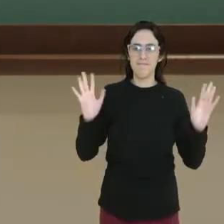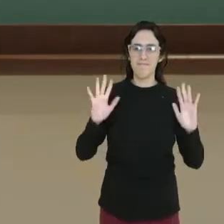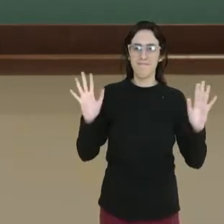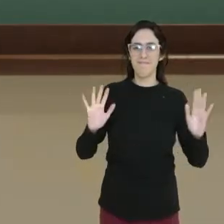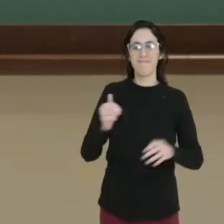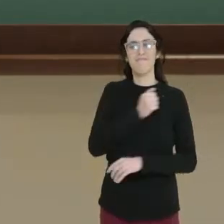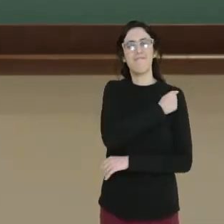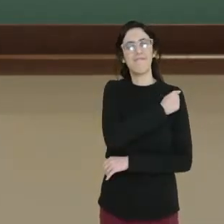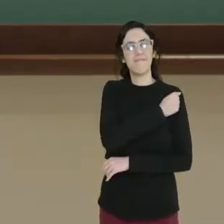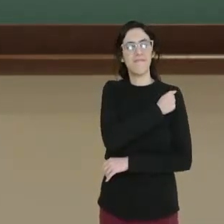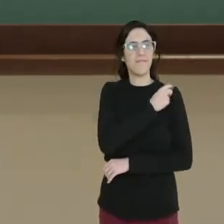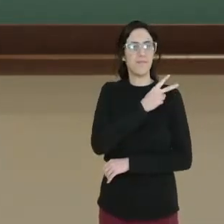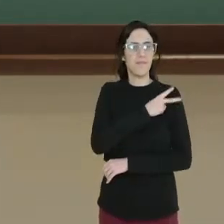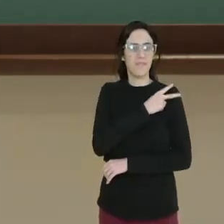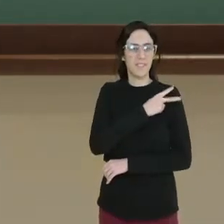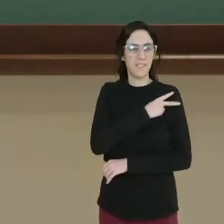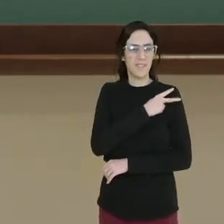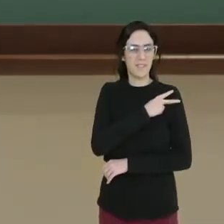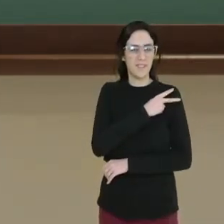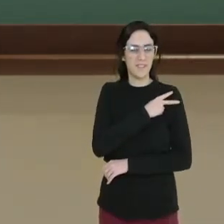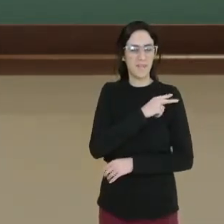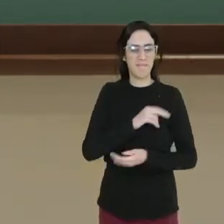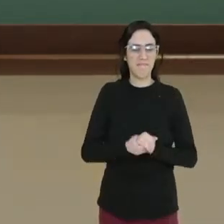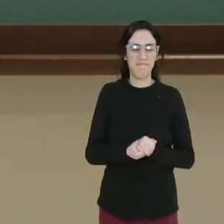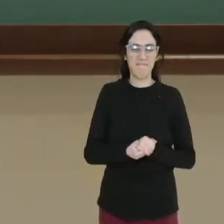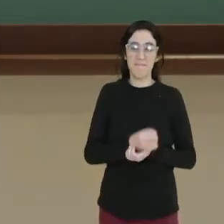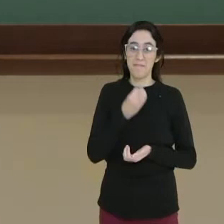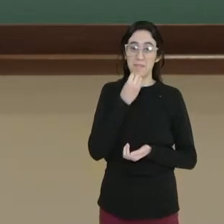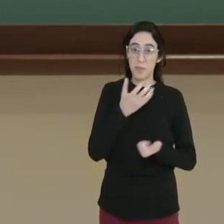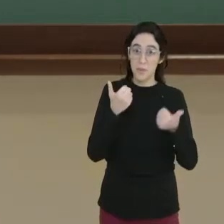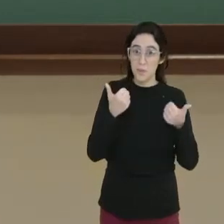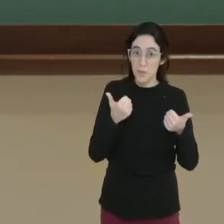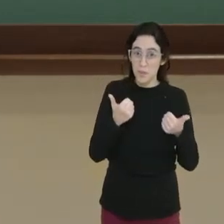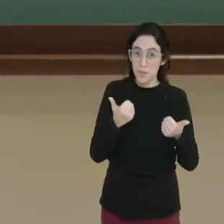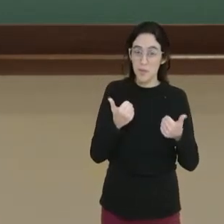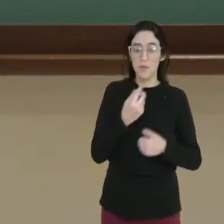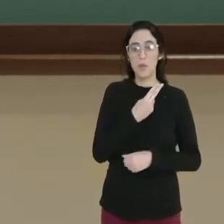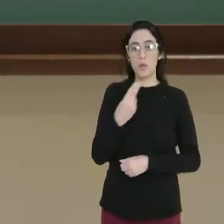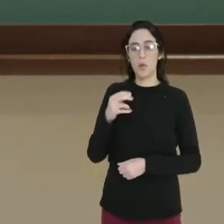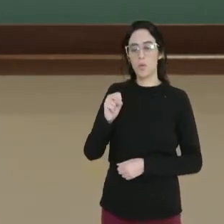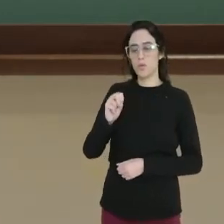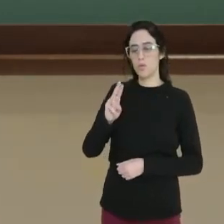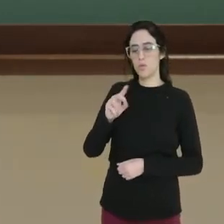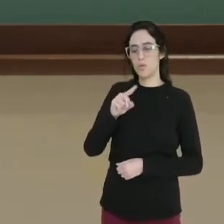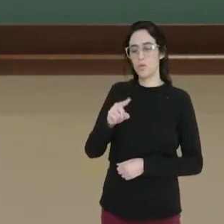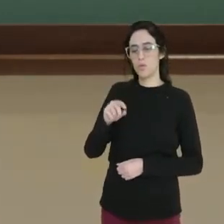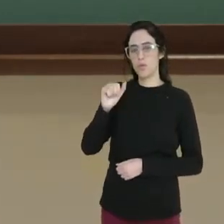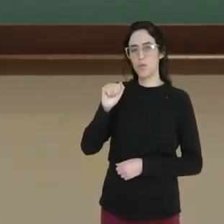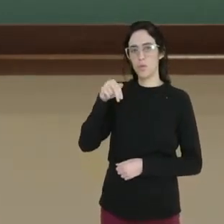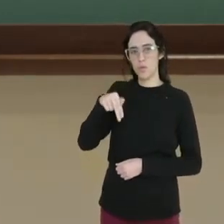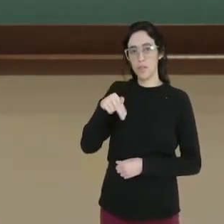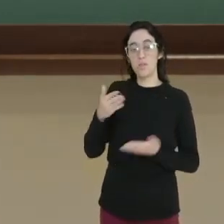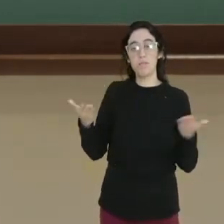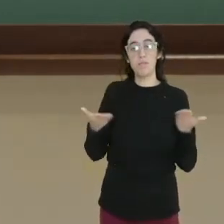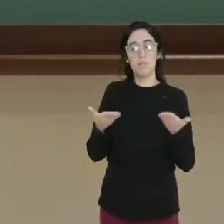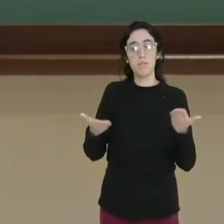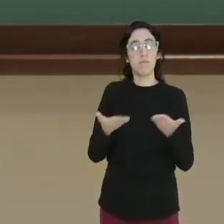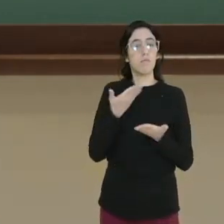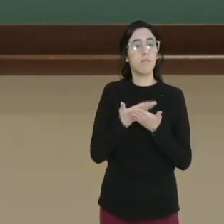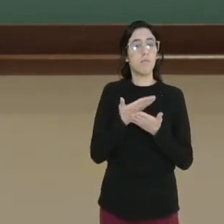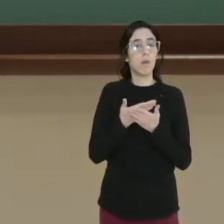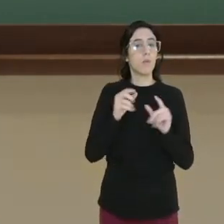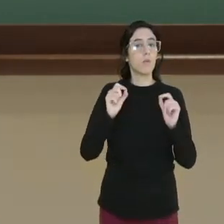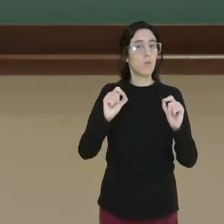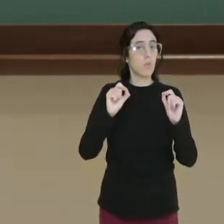estudantes da segunda série do ensino médio. Tudo bem com vocês? Eu sou a professora Susan dos Anjos e essa é mais